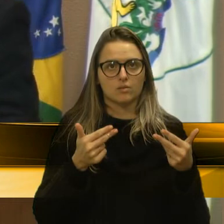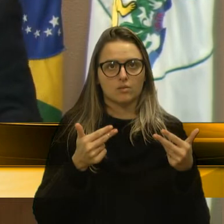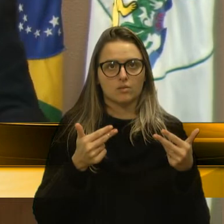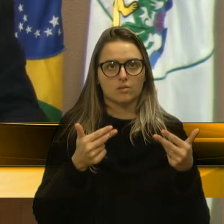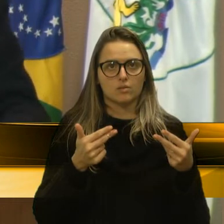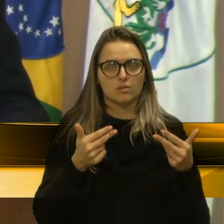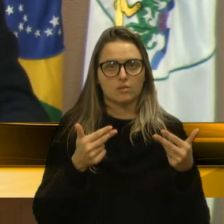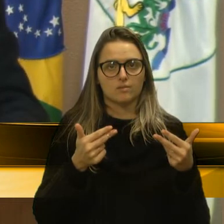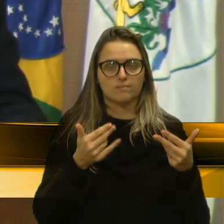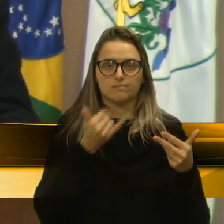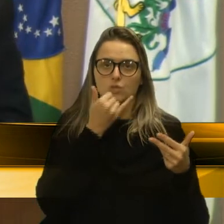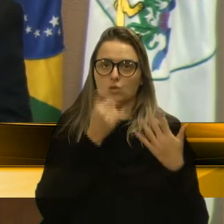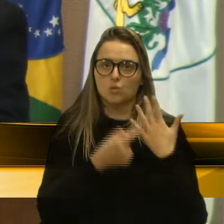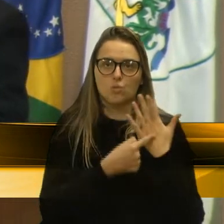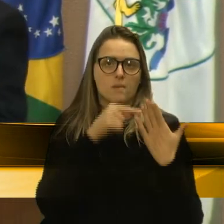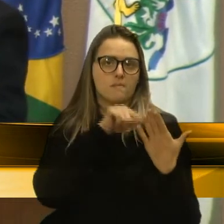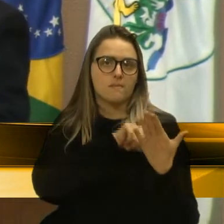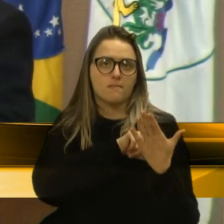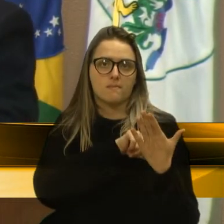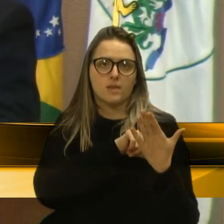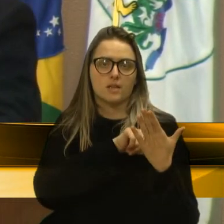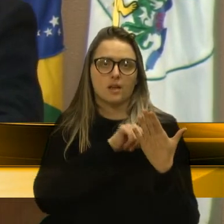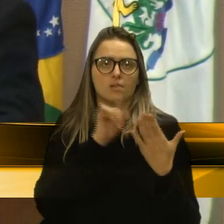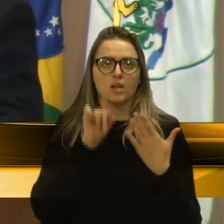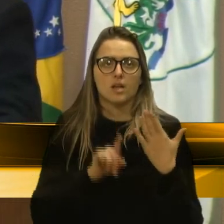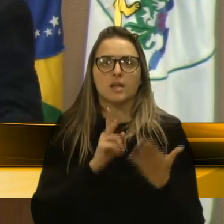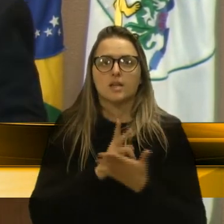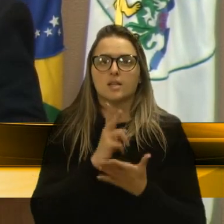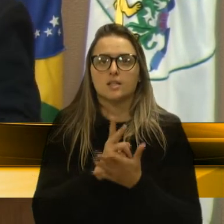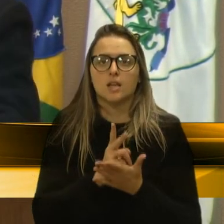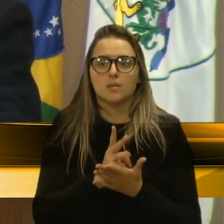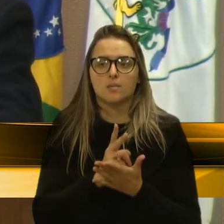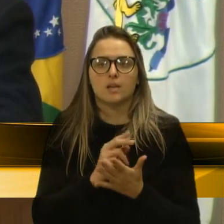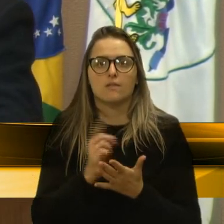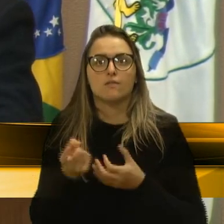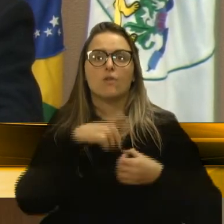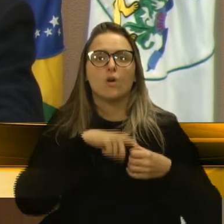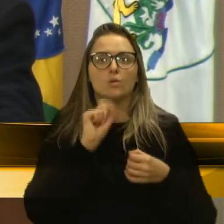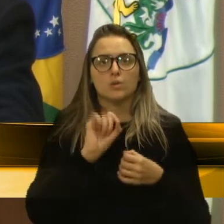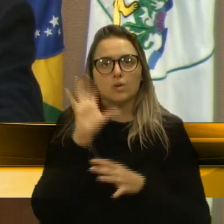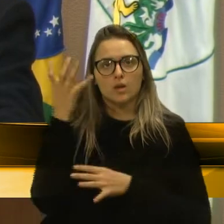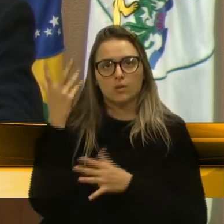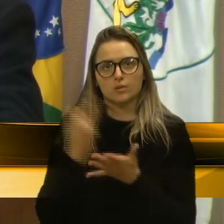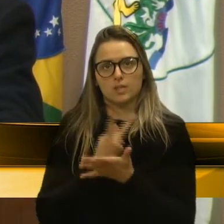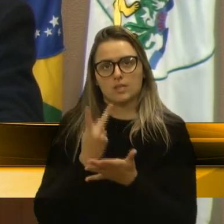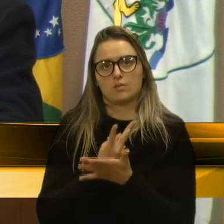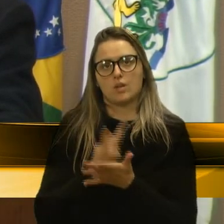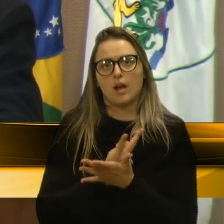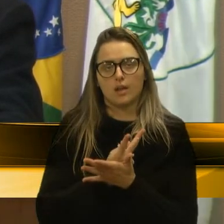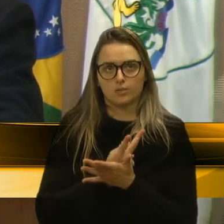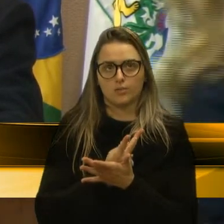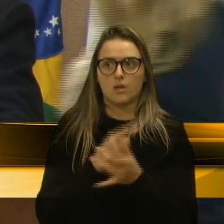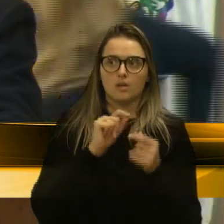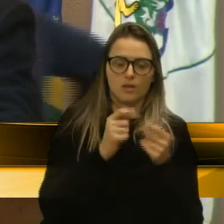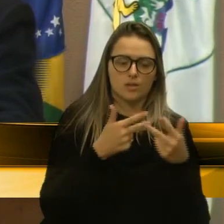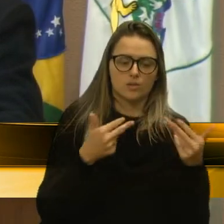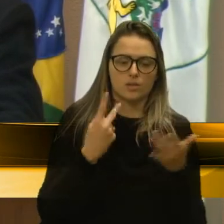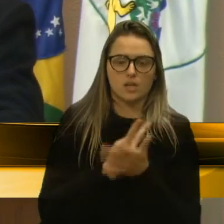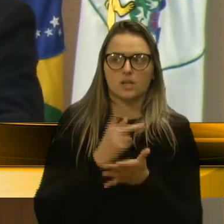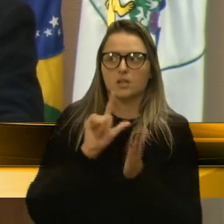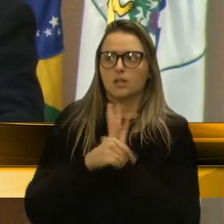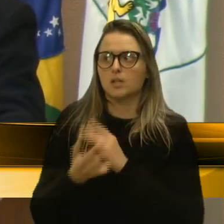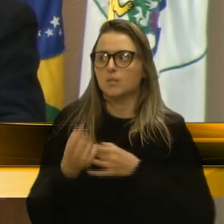do grande Geraldo Vandré, que ele dizia que é na volta do chicote, né,